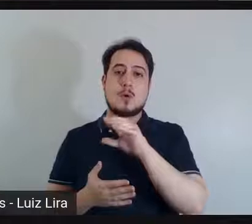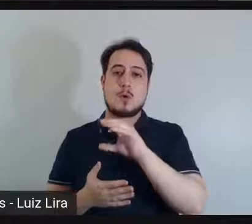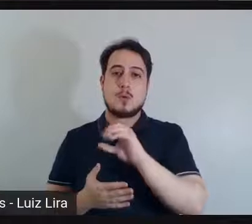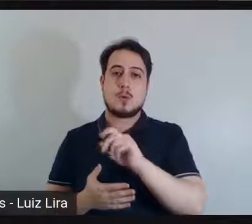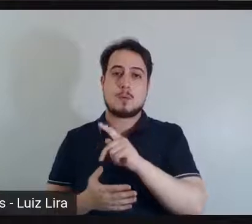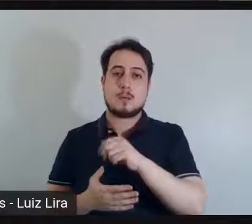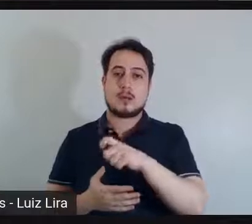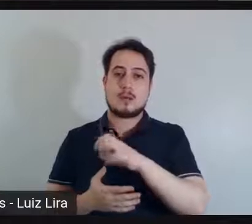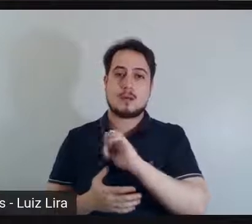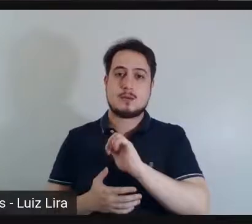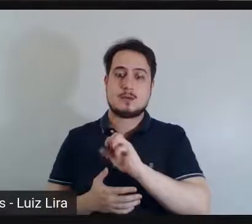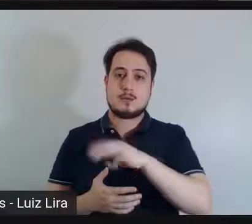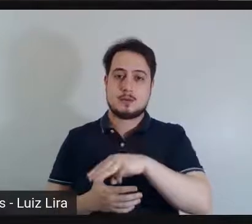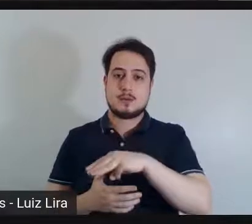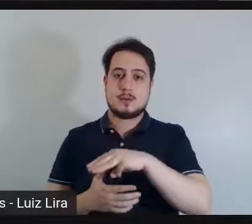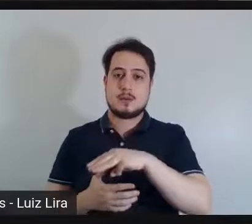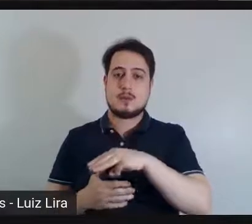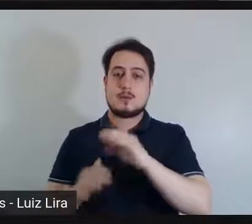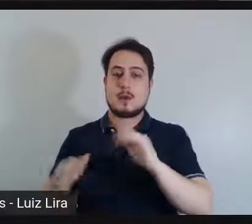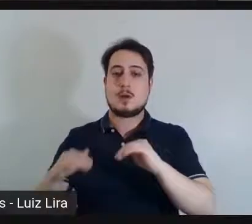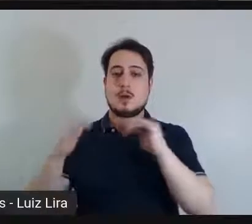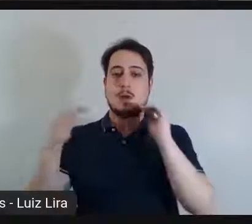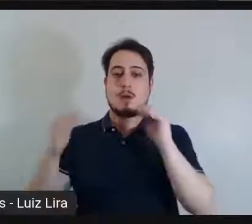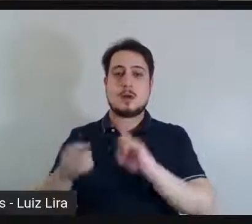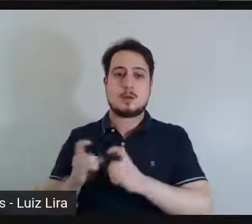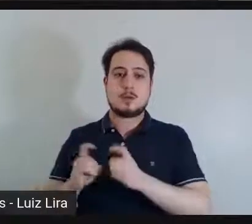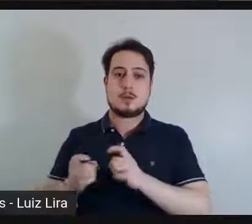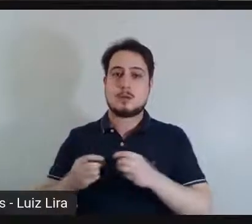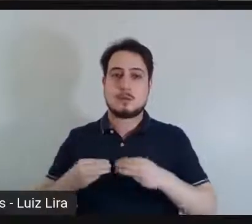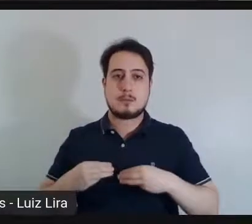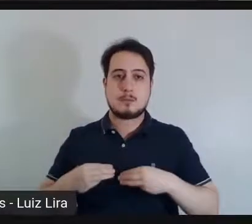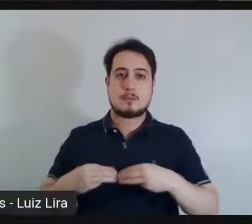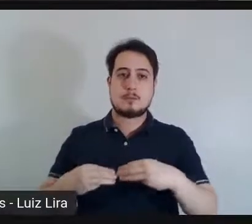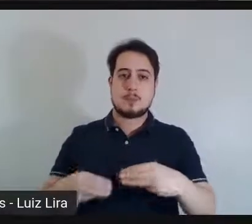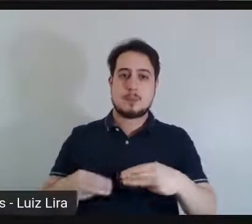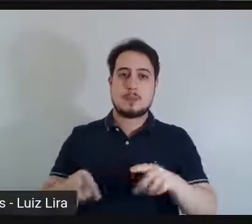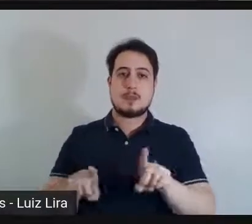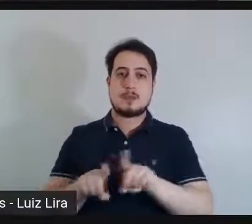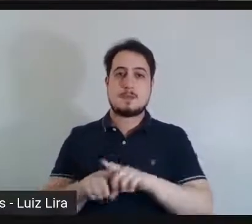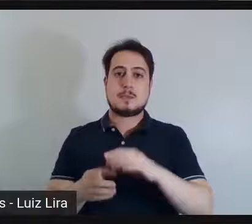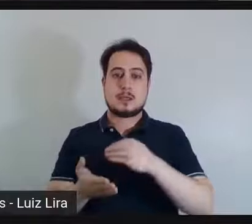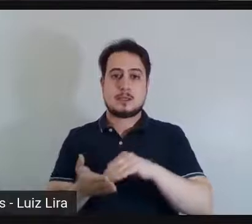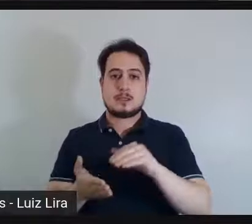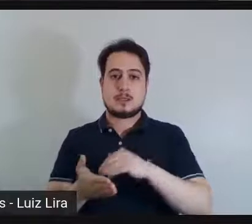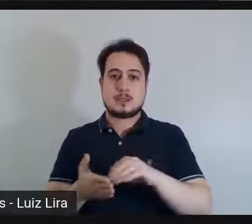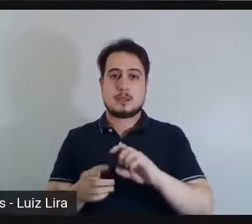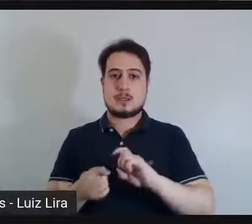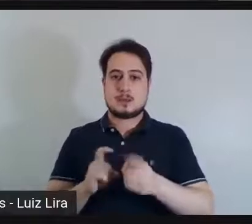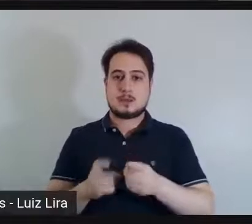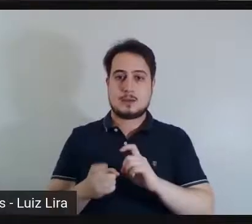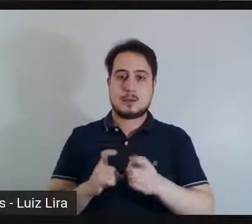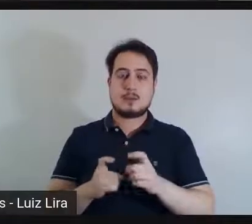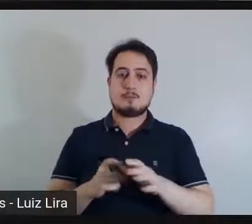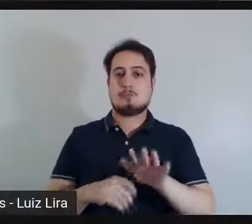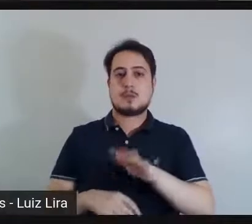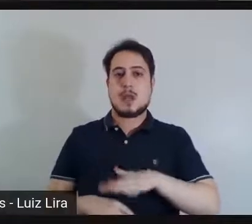quê? Para o setor da alta administração, ministro, por exemplo, e secretário executivo, SPOA. Pronto, é ali.